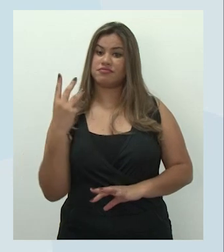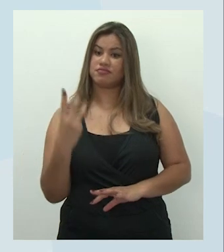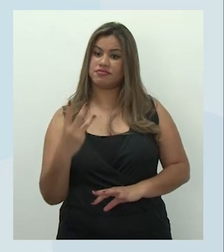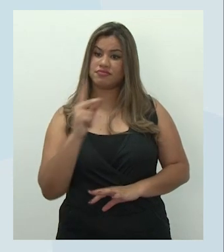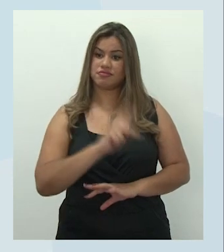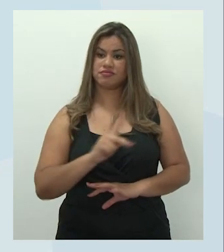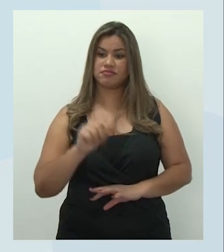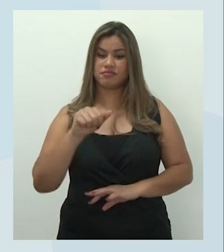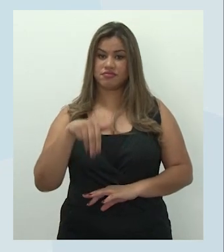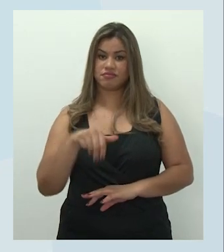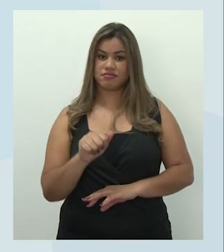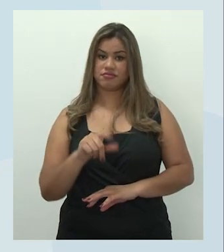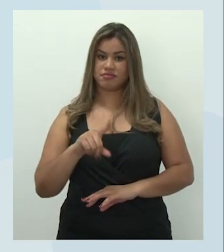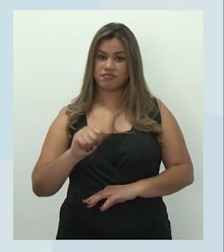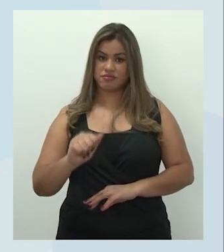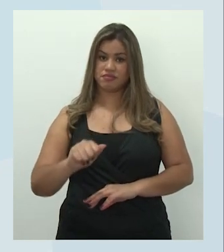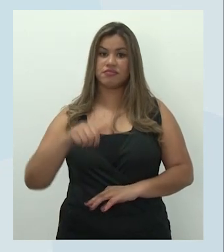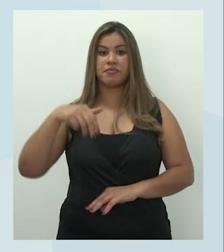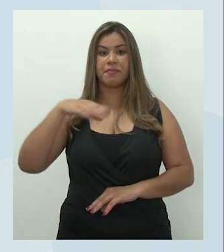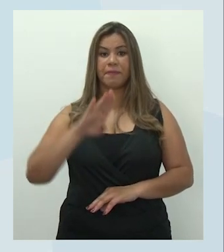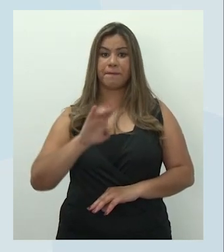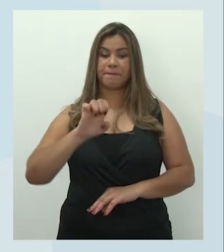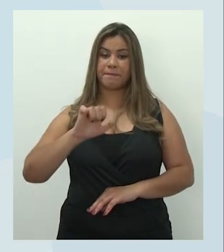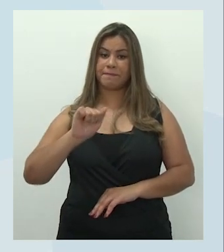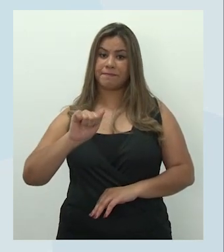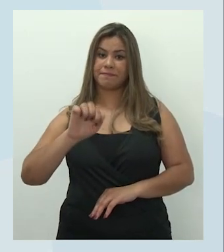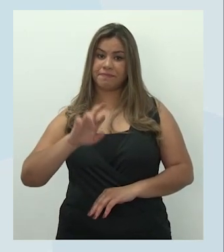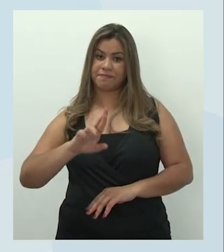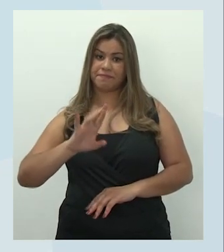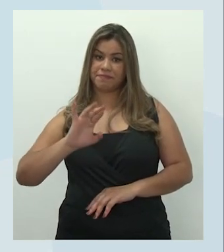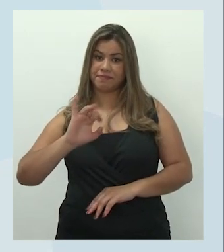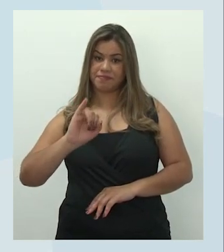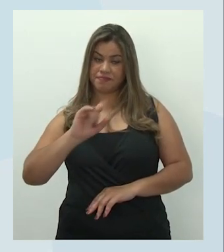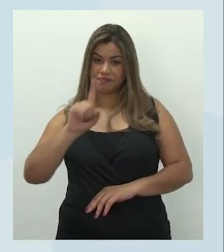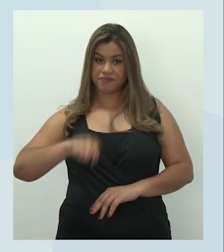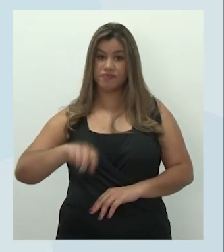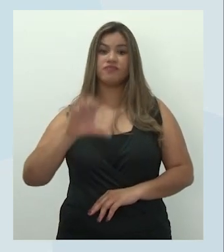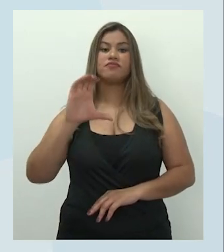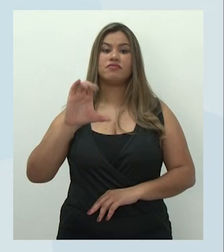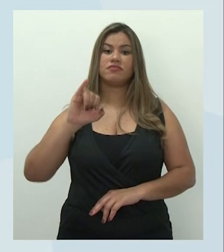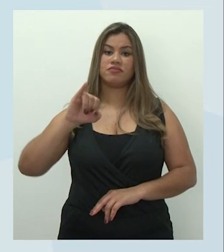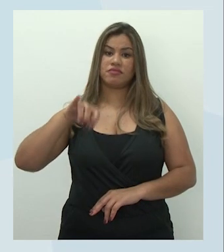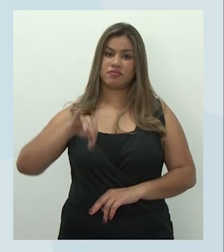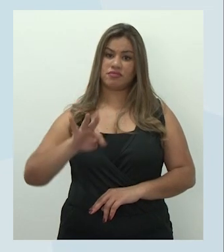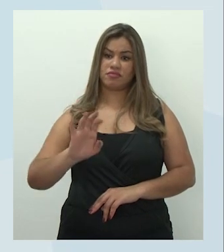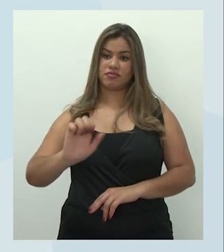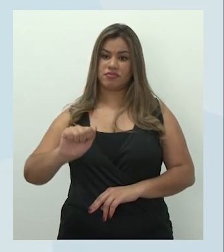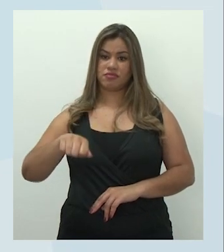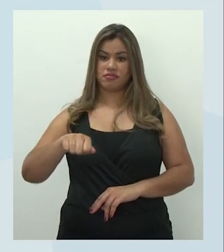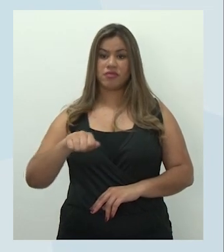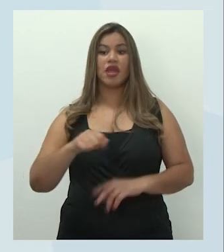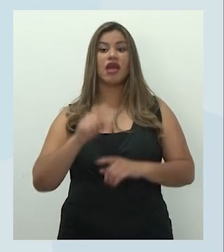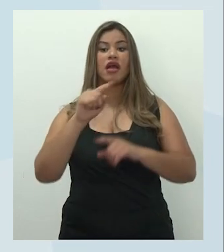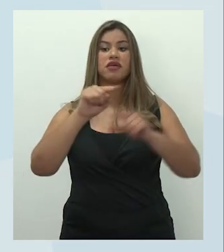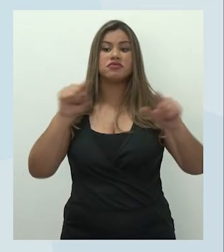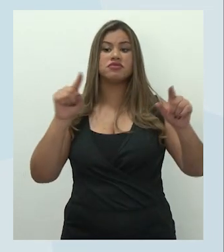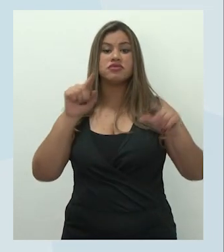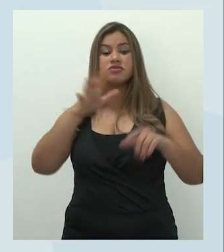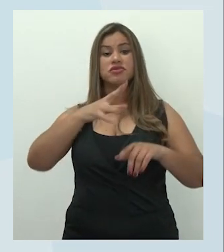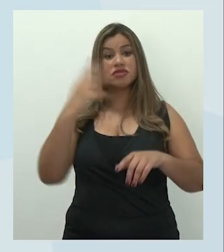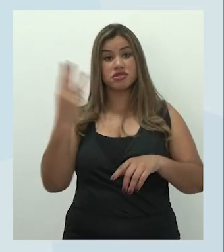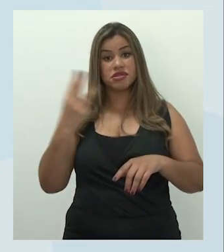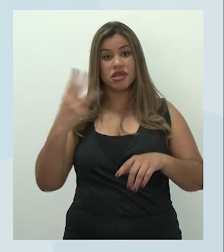a Beatriz e a Cíntia. Cada uma delas farão 3 painéis em locais diferentes da escola.